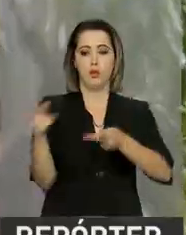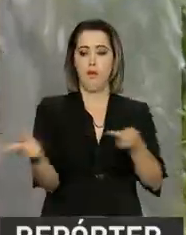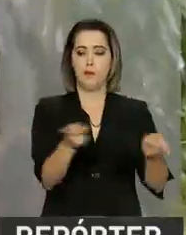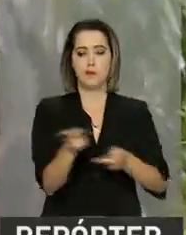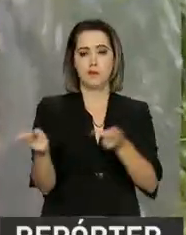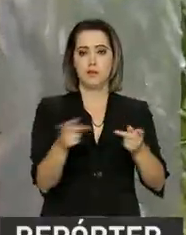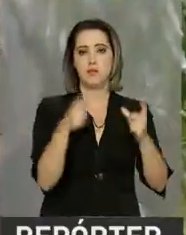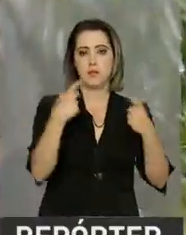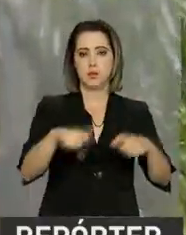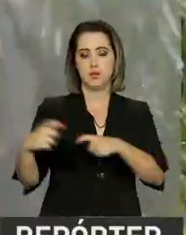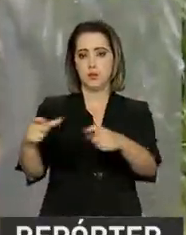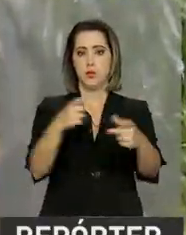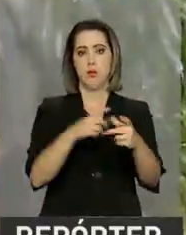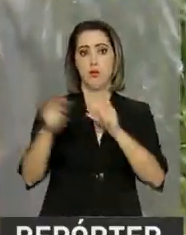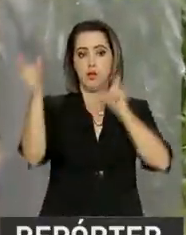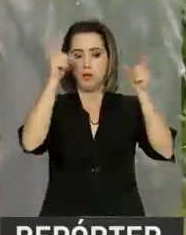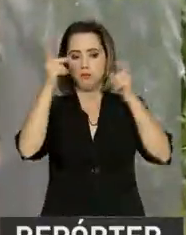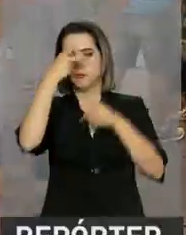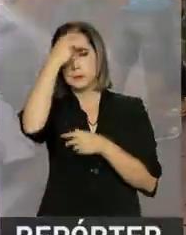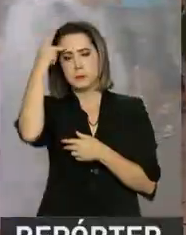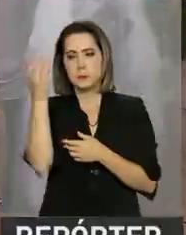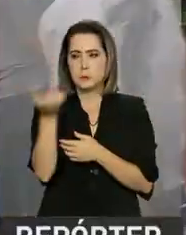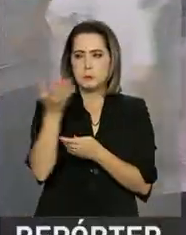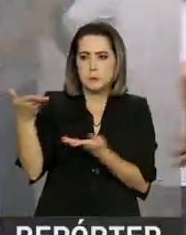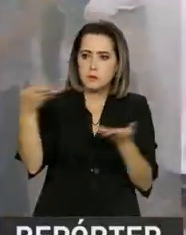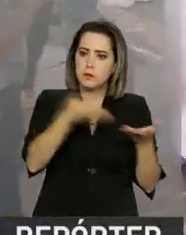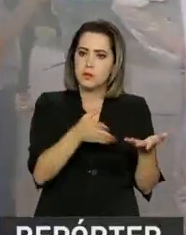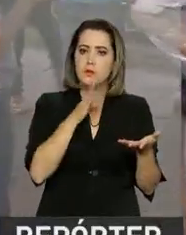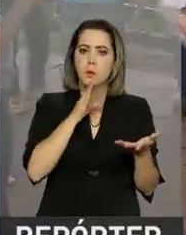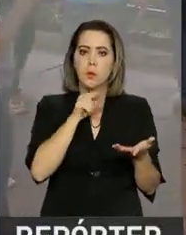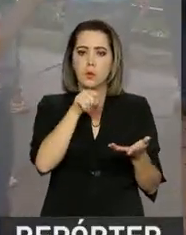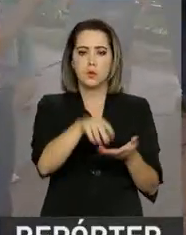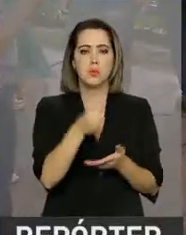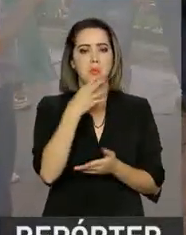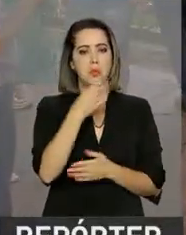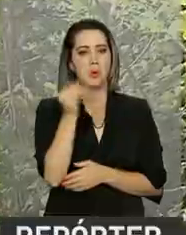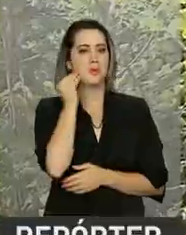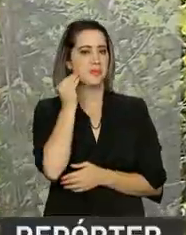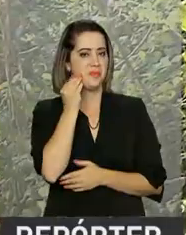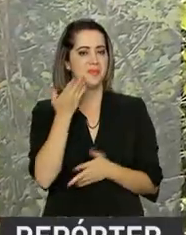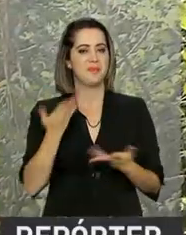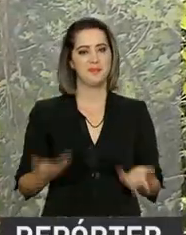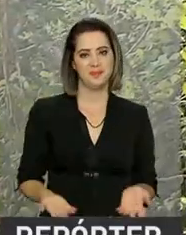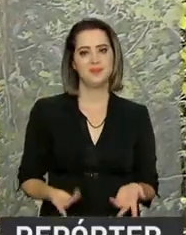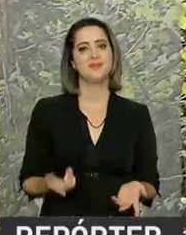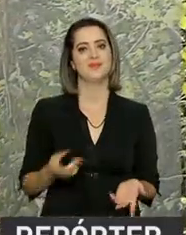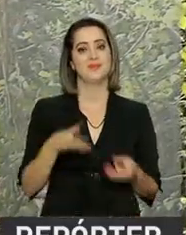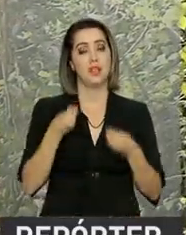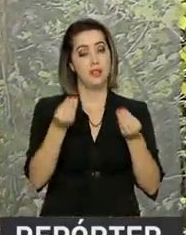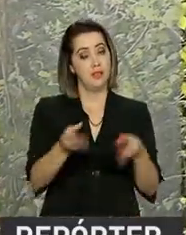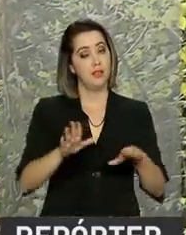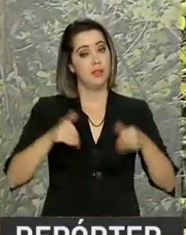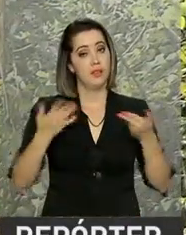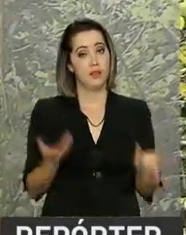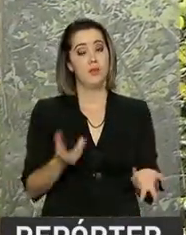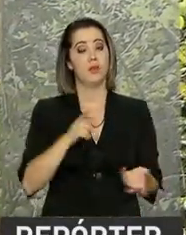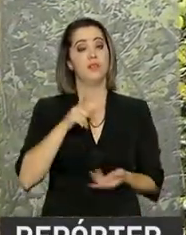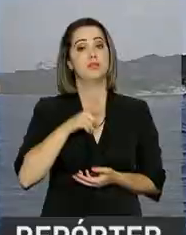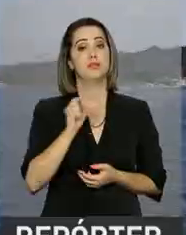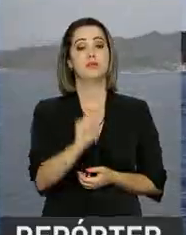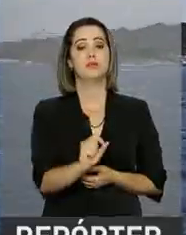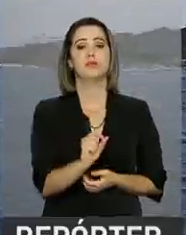nessas áreas, atraindo mais pessoas a visitarem essas áreas, ter boas experiências e e que dessa maneira a gente